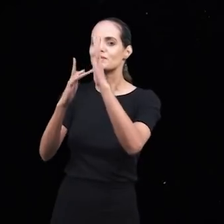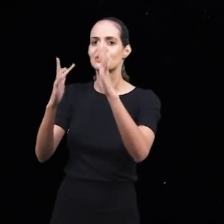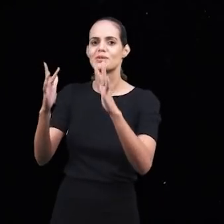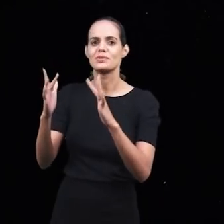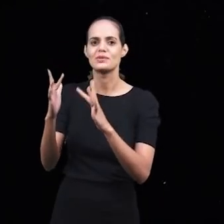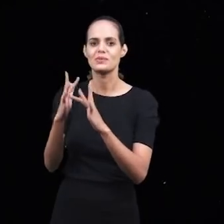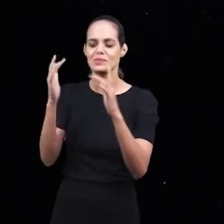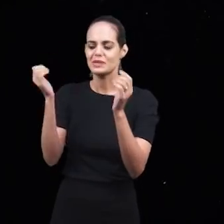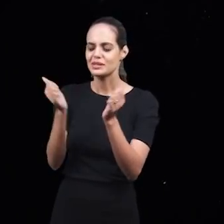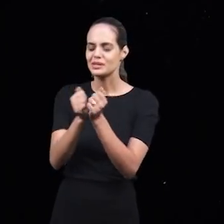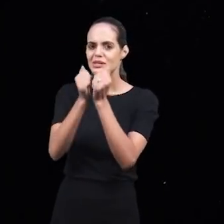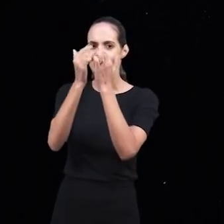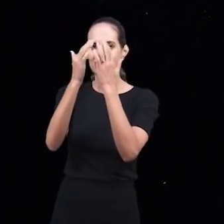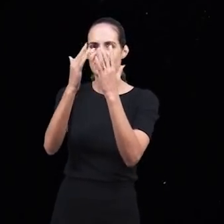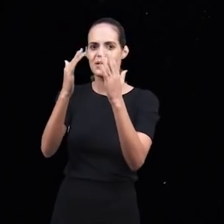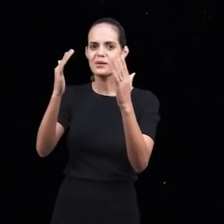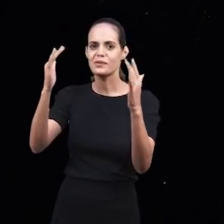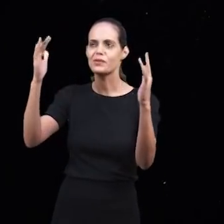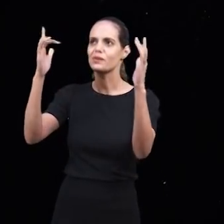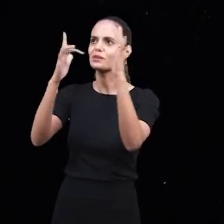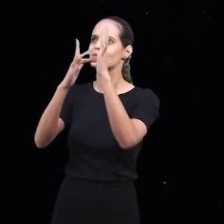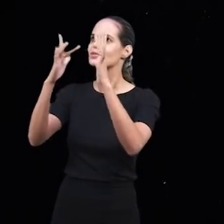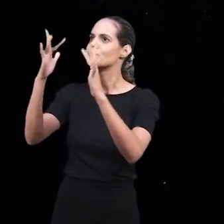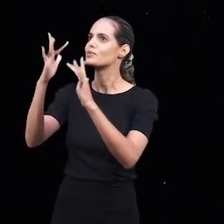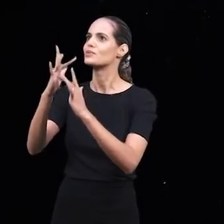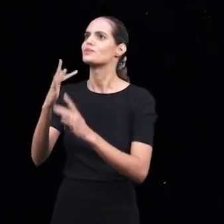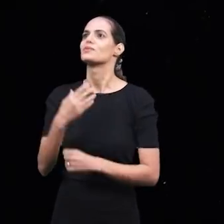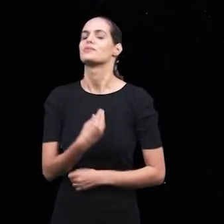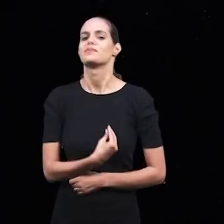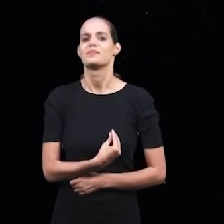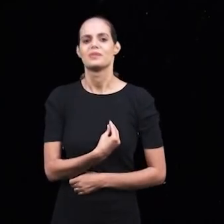na glória de Cristo viver.